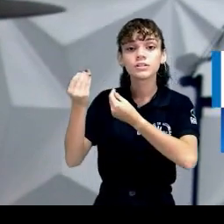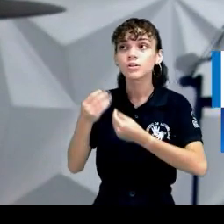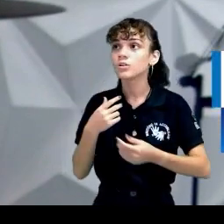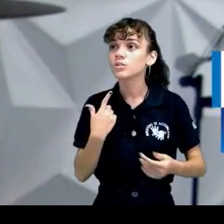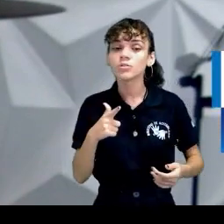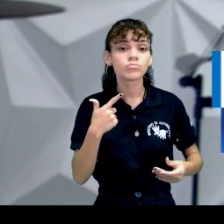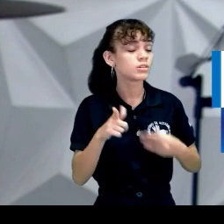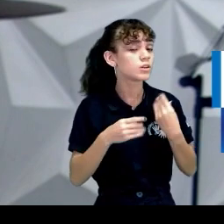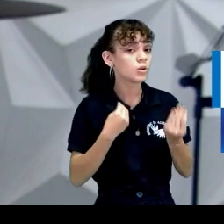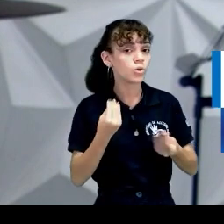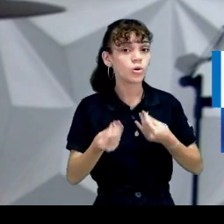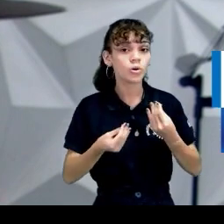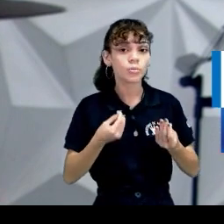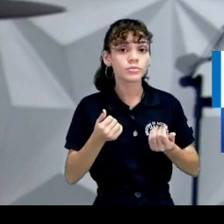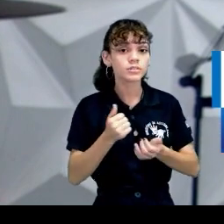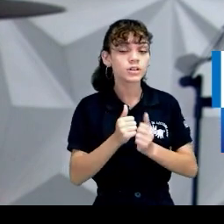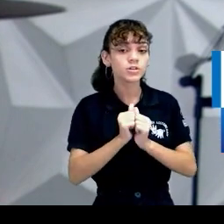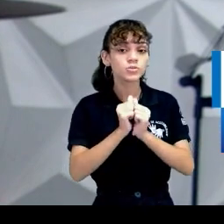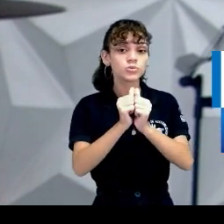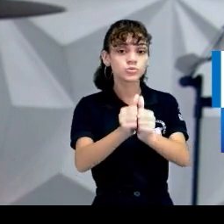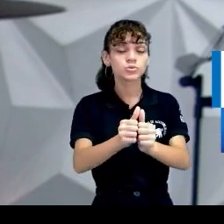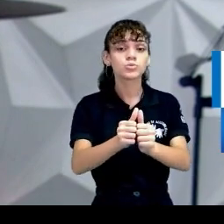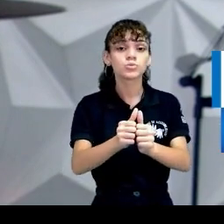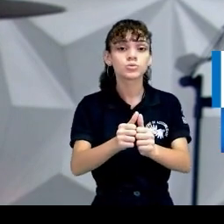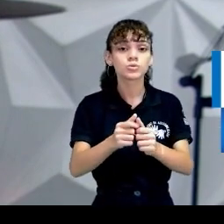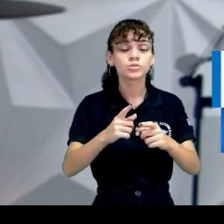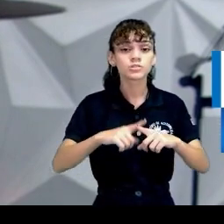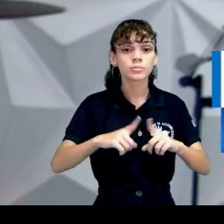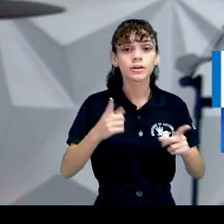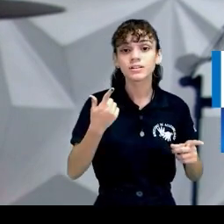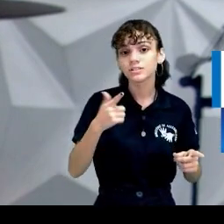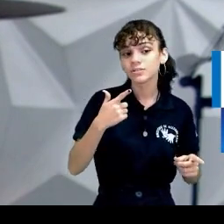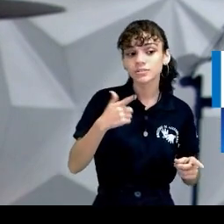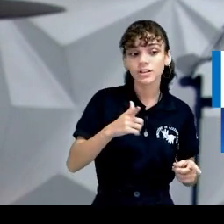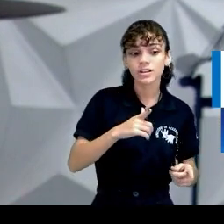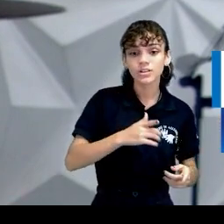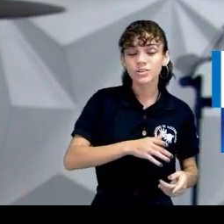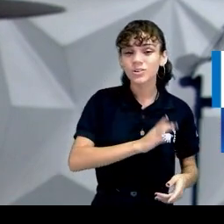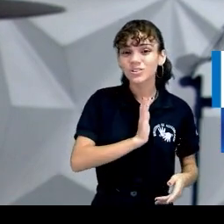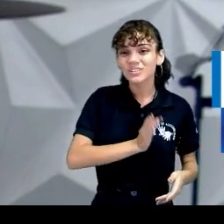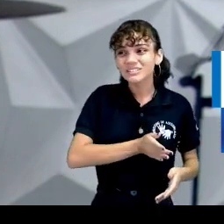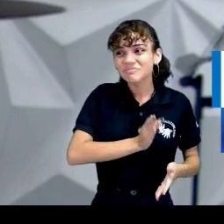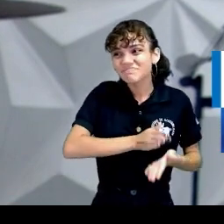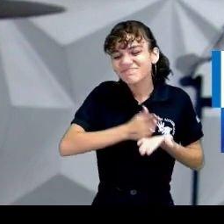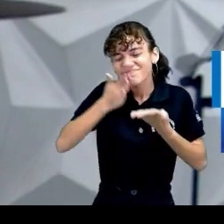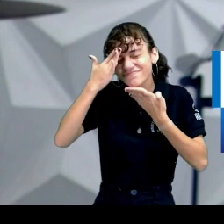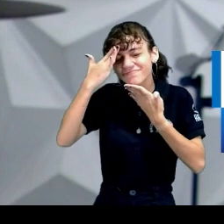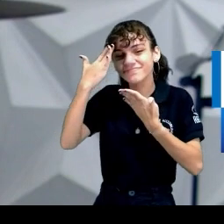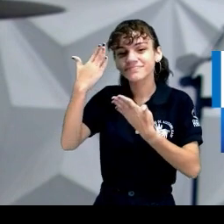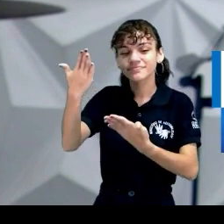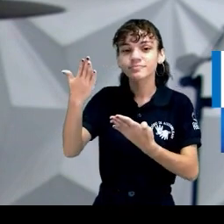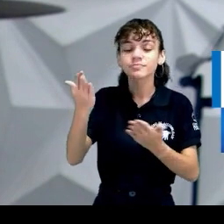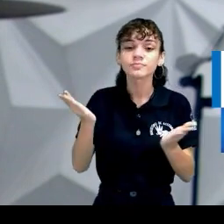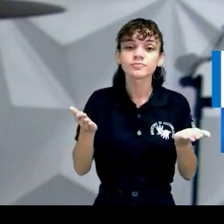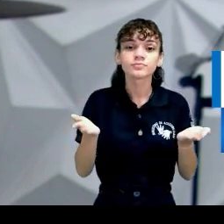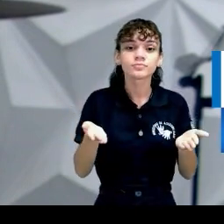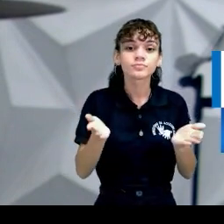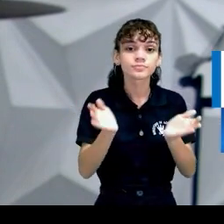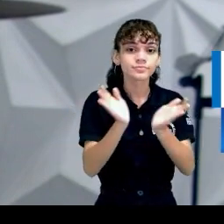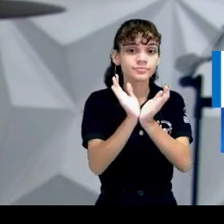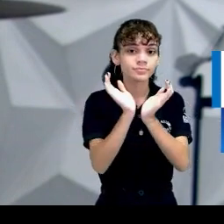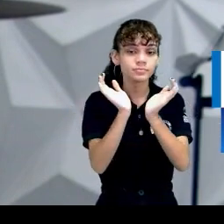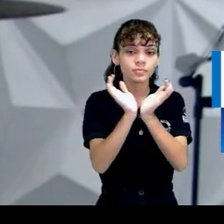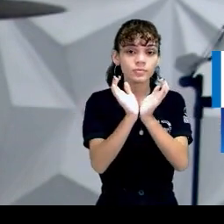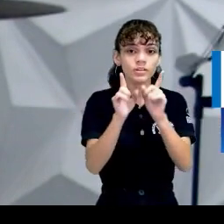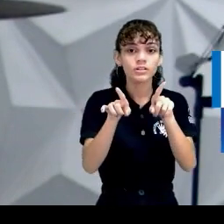isso que eu defendo hoje que a ceia é também um memorial de gratidão. A experiência com Cristo precisa trazer